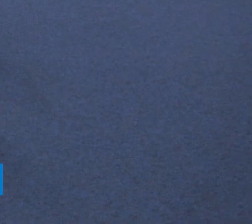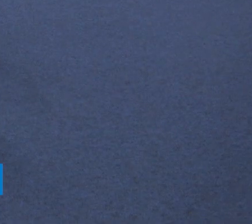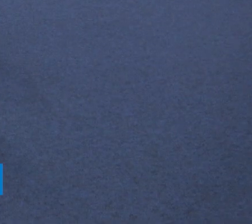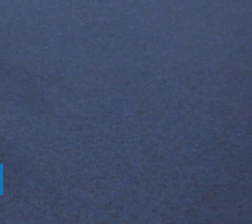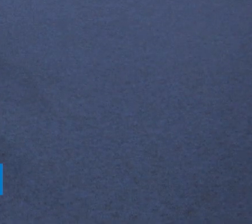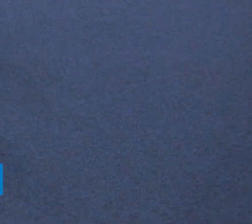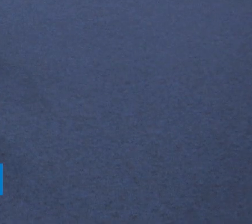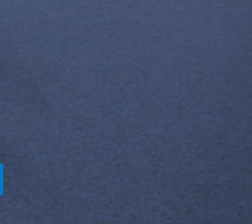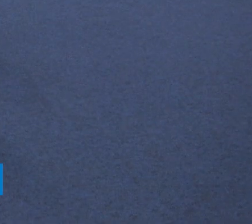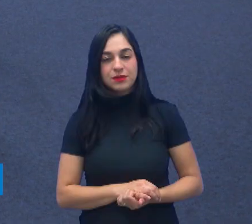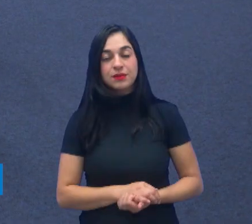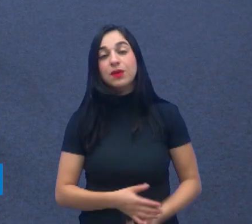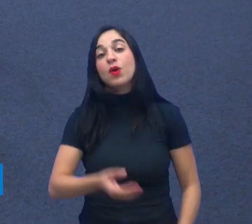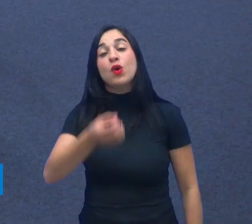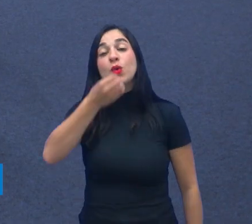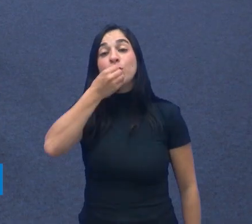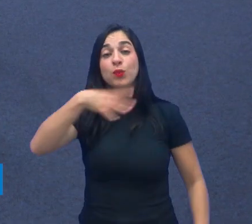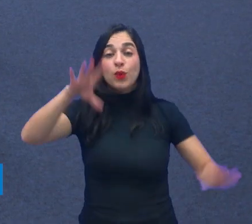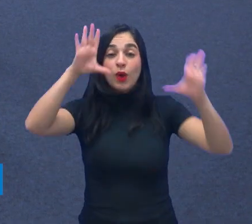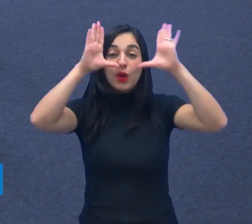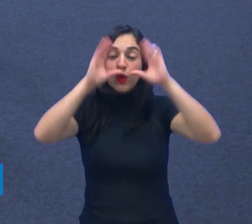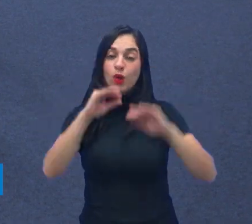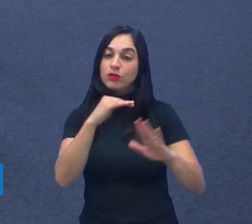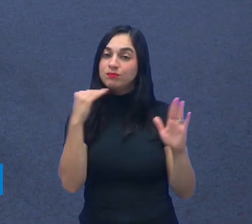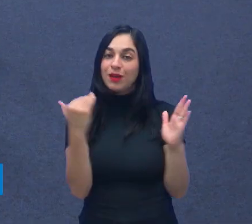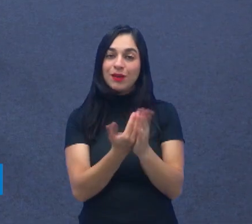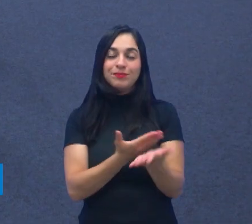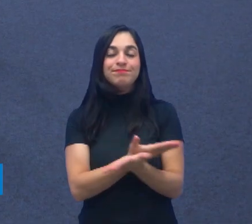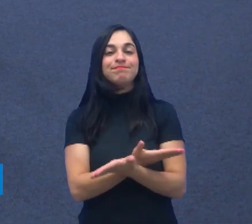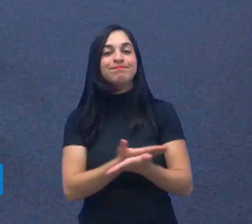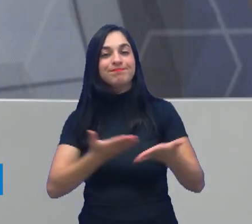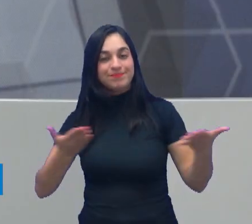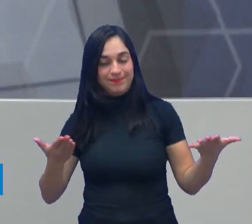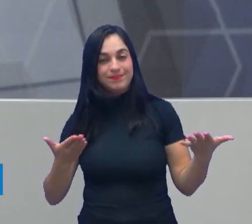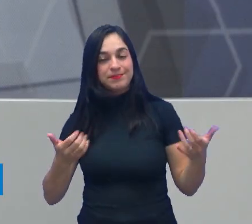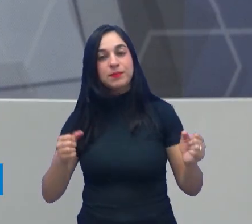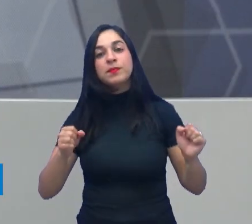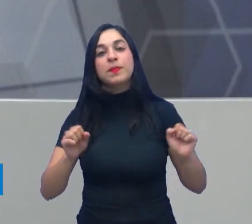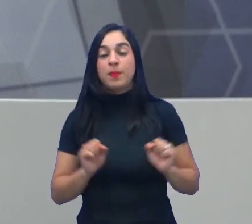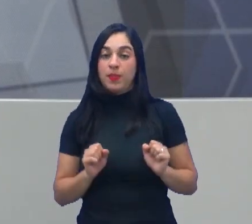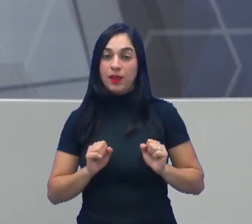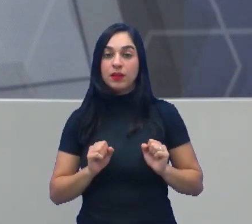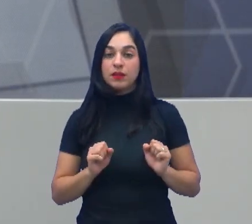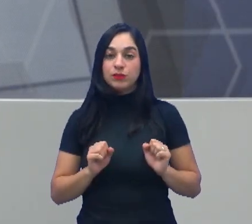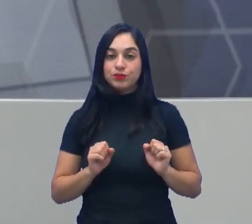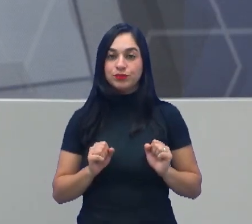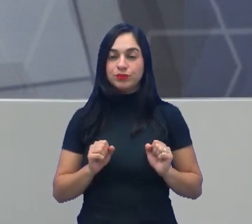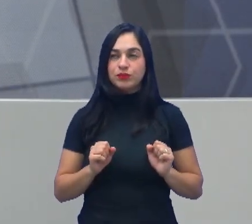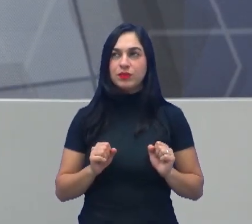Boa noite a todos e a todas. Bom, eu fui eleita em